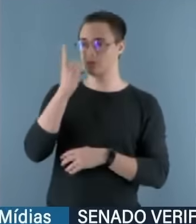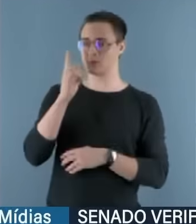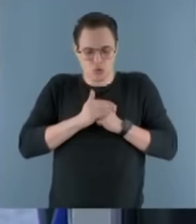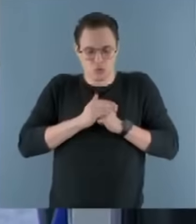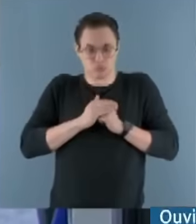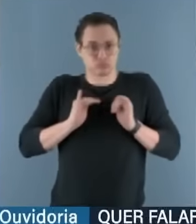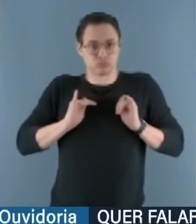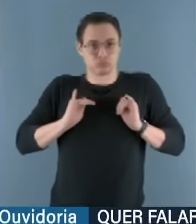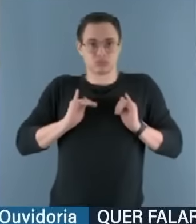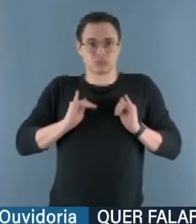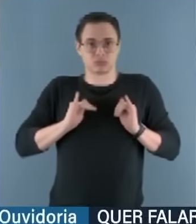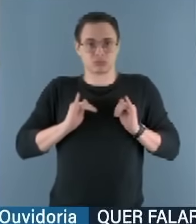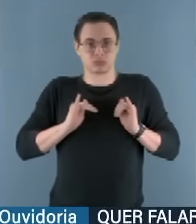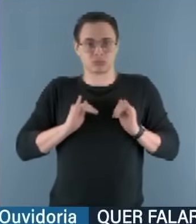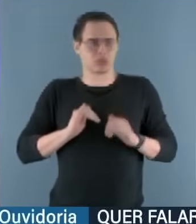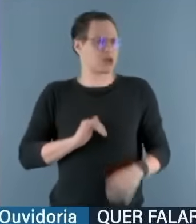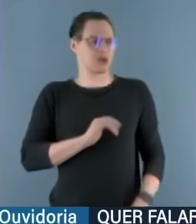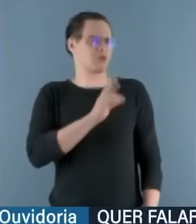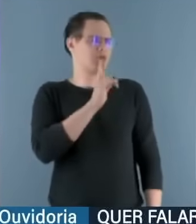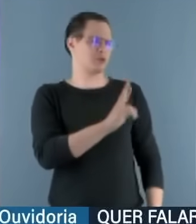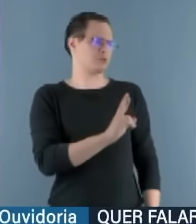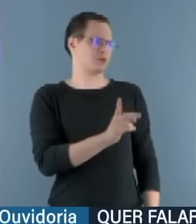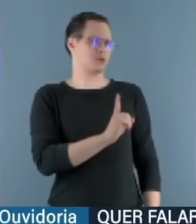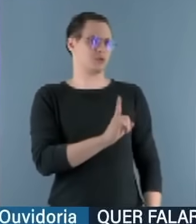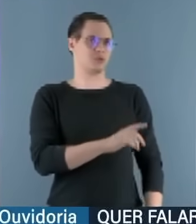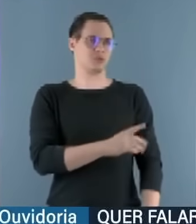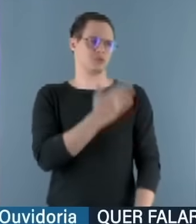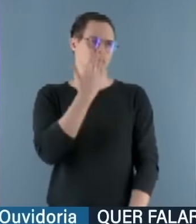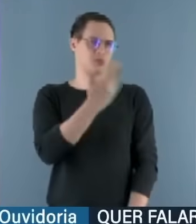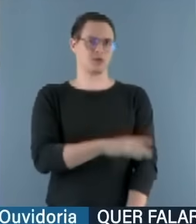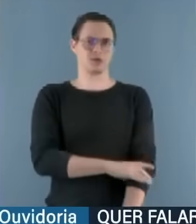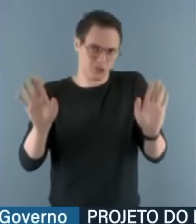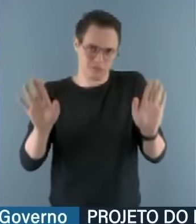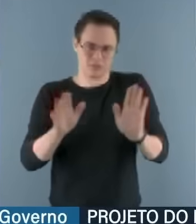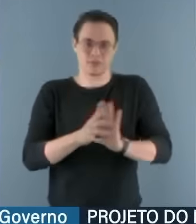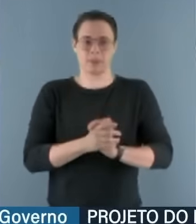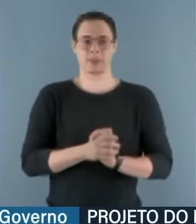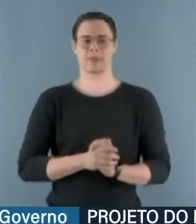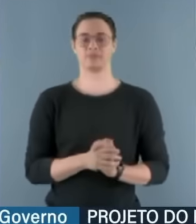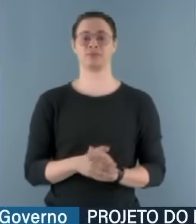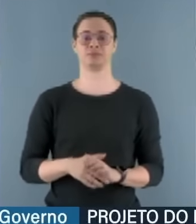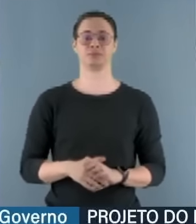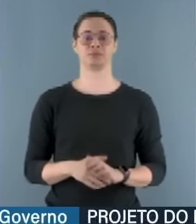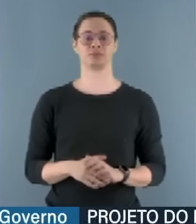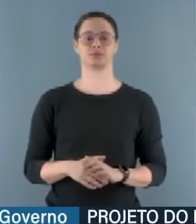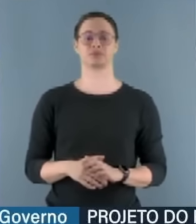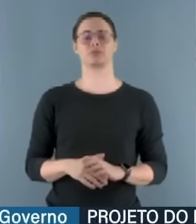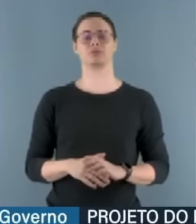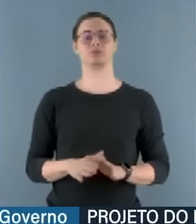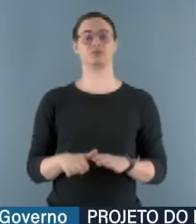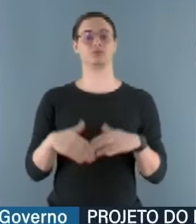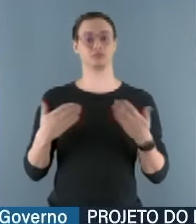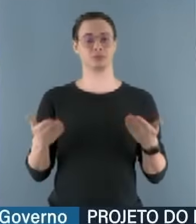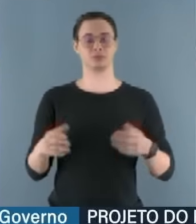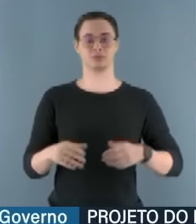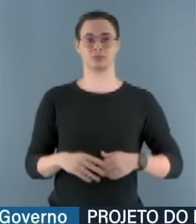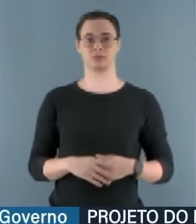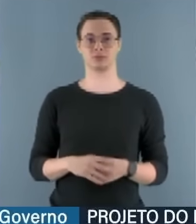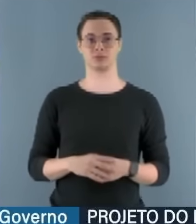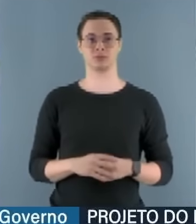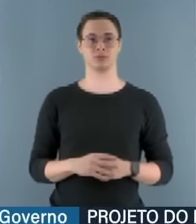organograma? Eu não vou responder, então, deputado. Tudo obrigado. Bem, então, tudo bem. Com relação às